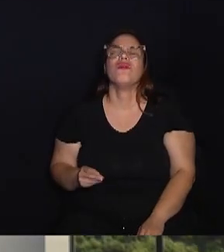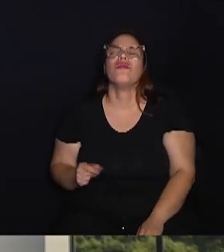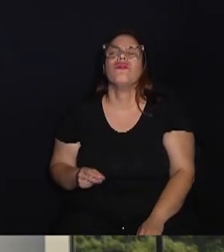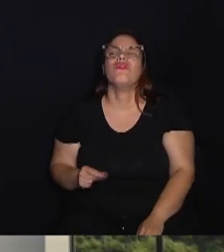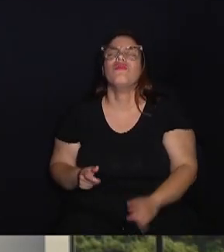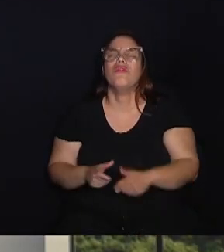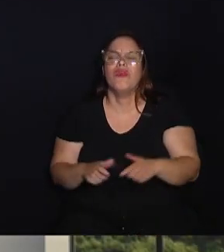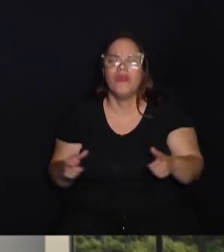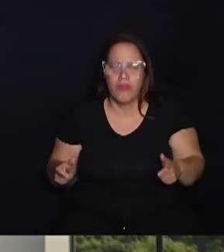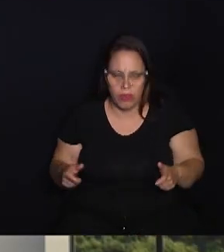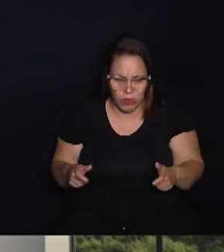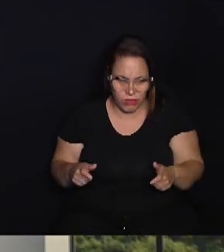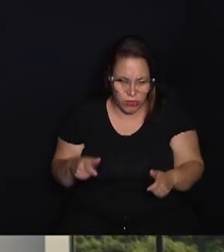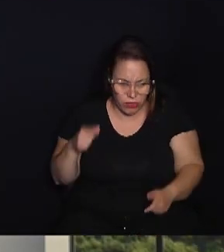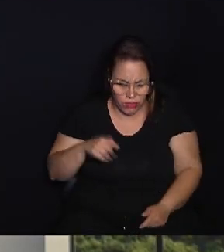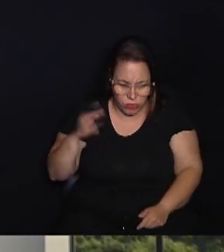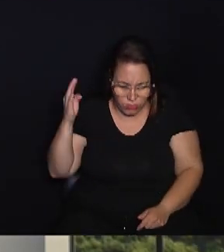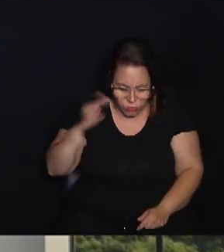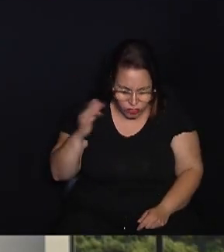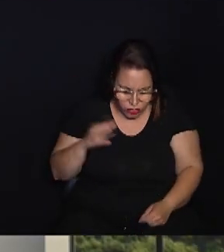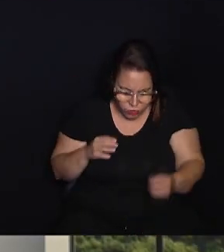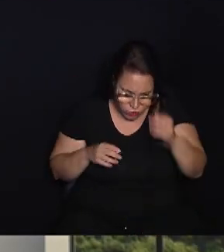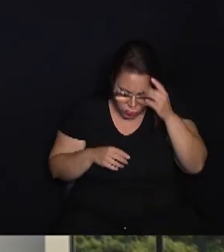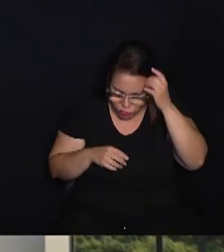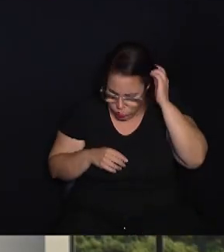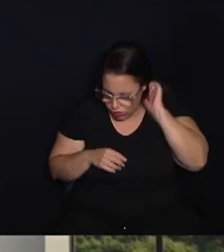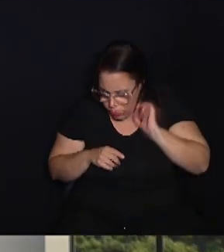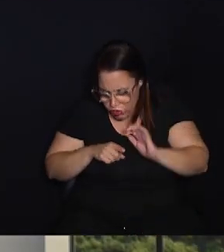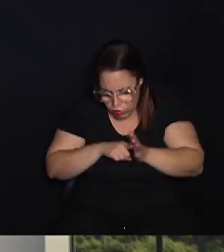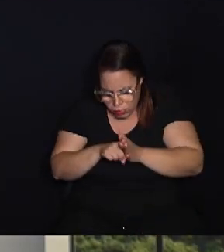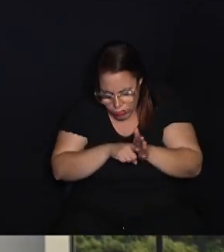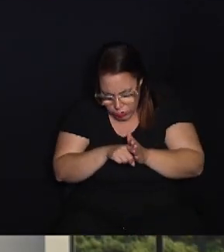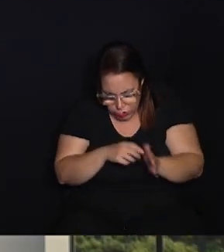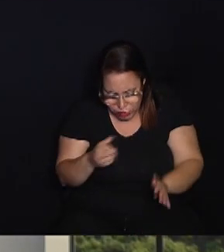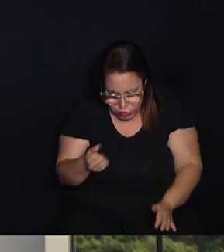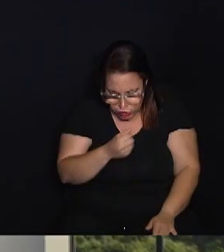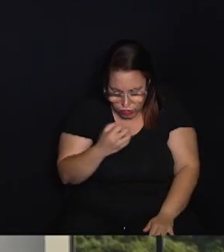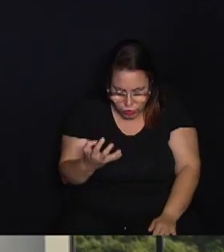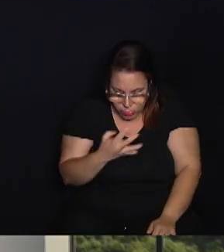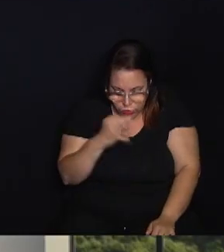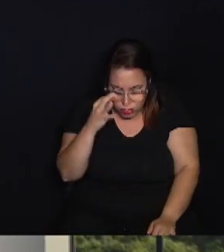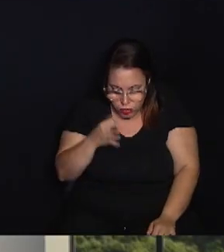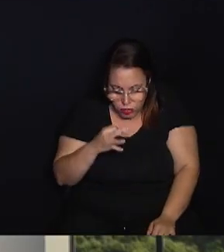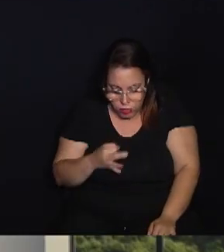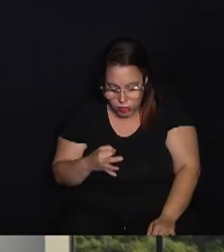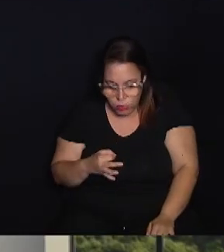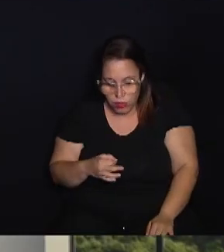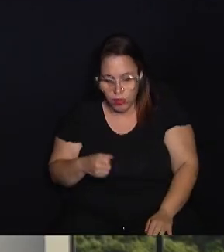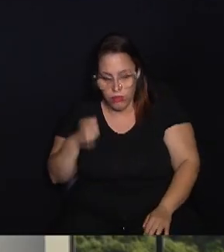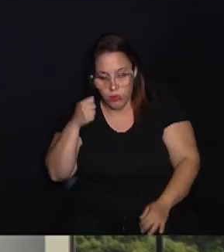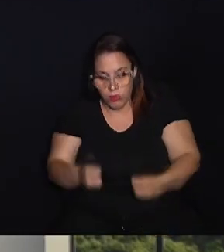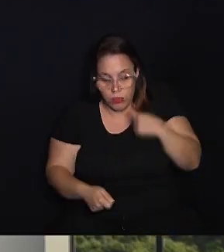esse mercado aqui no Brasil. Uma pesquisa revela que 64% dos apostadores utilizam a